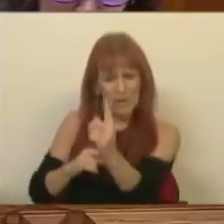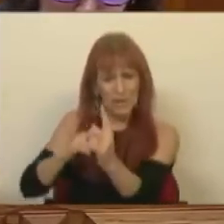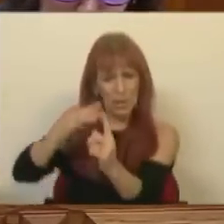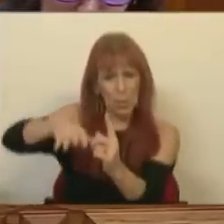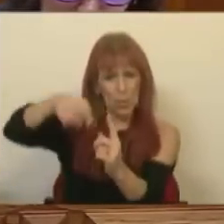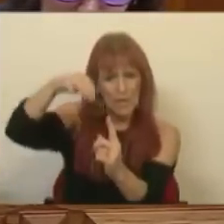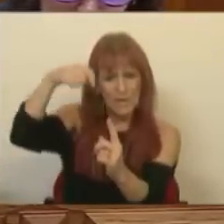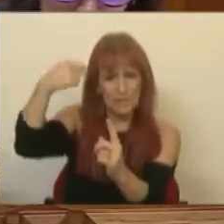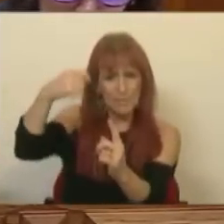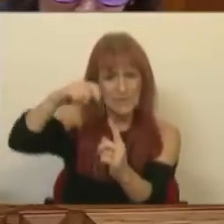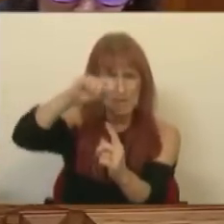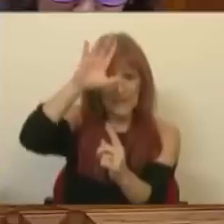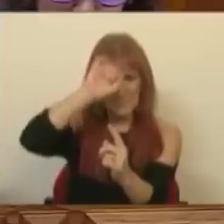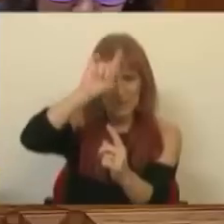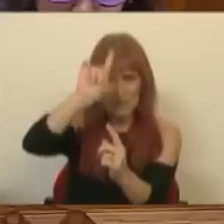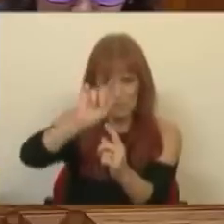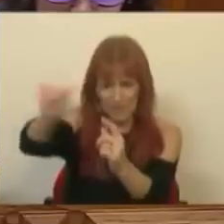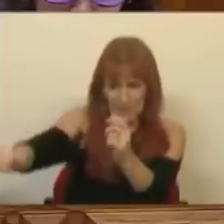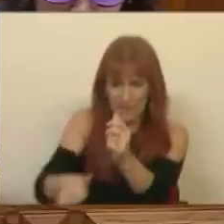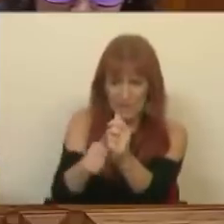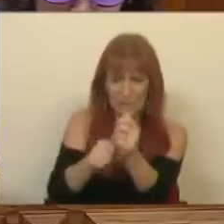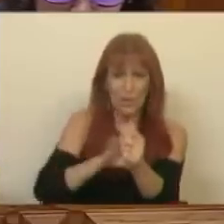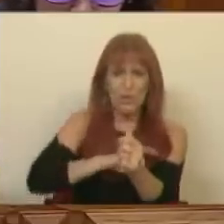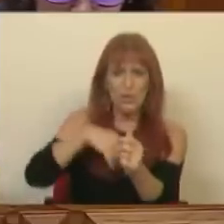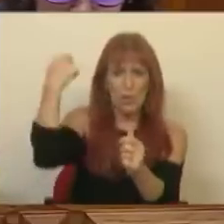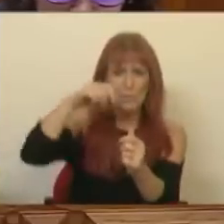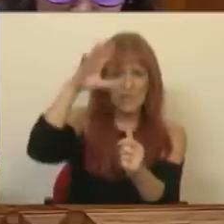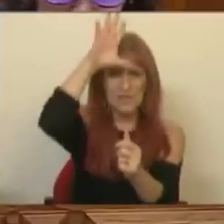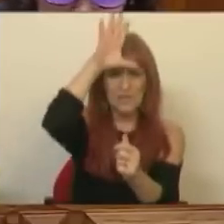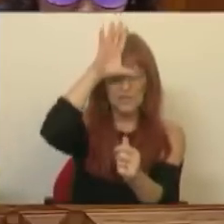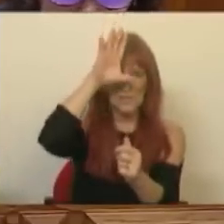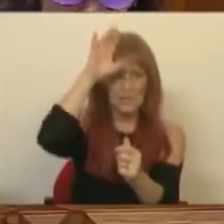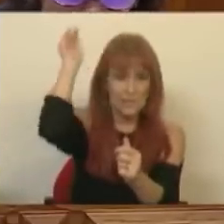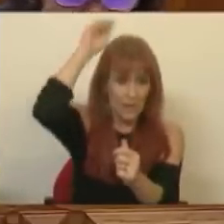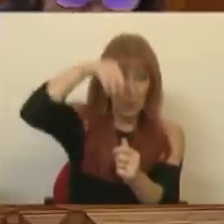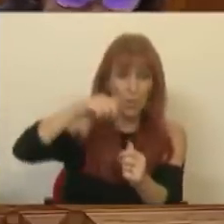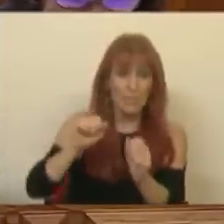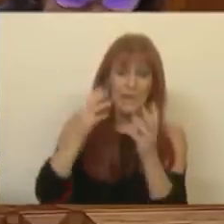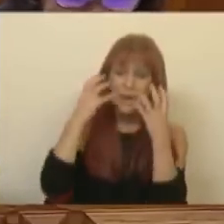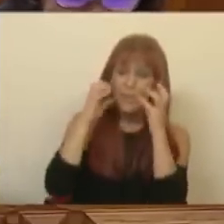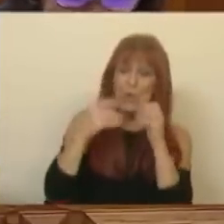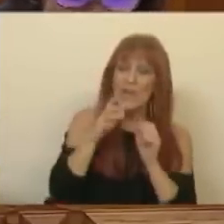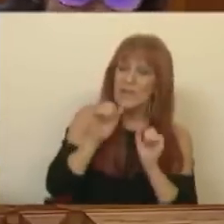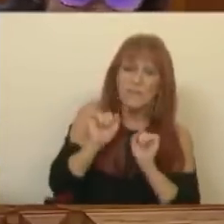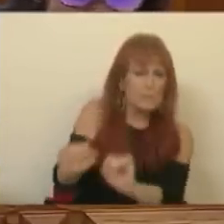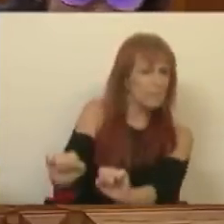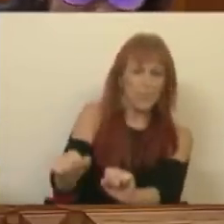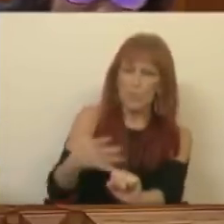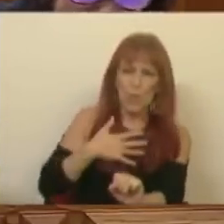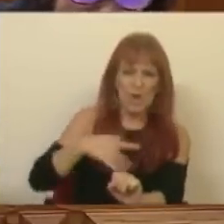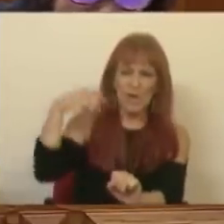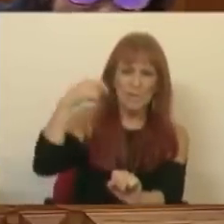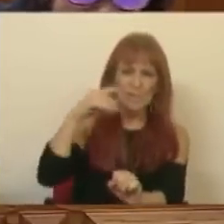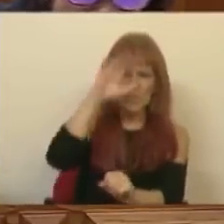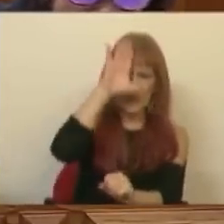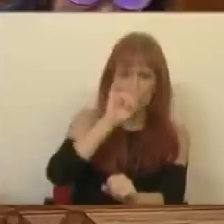nomeado vice primeiro nisto e o então Presidente da República também os olhos recusou a sua nomeação como vice-premanístico